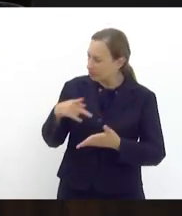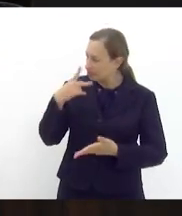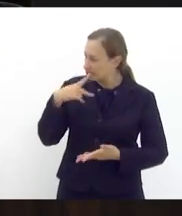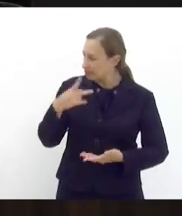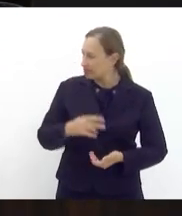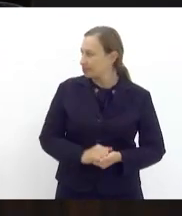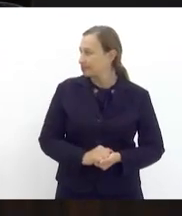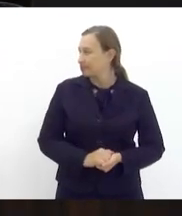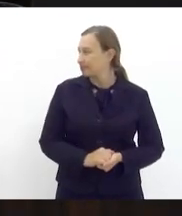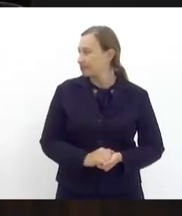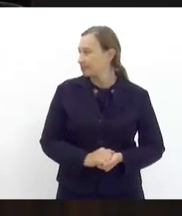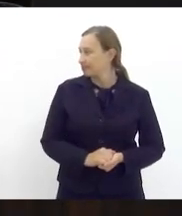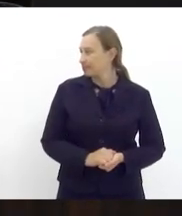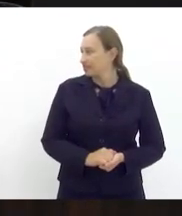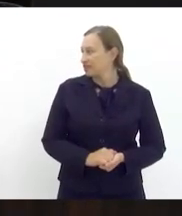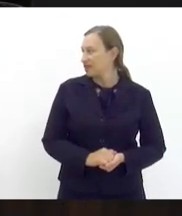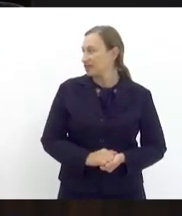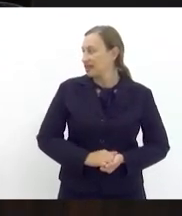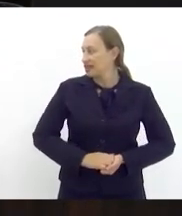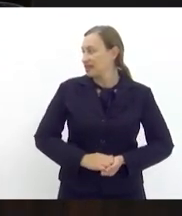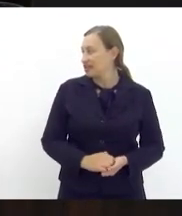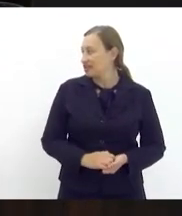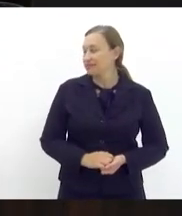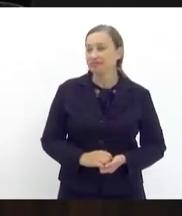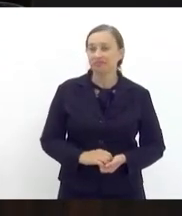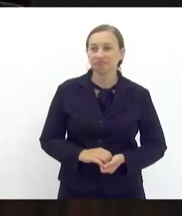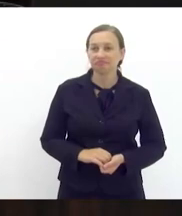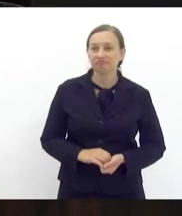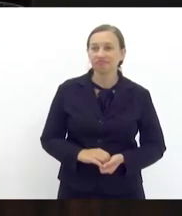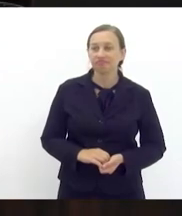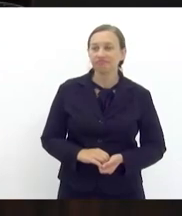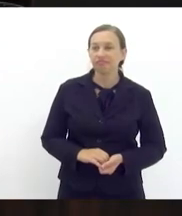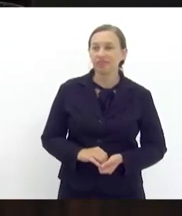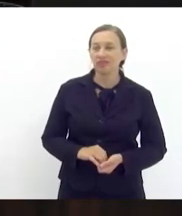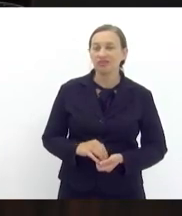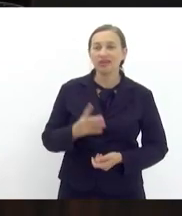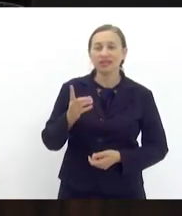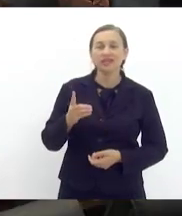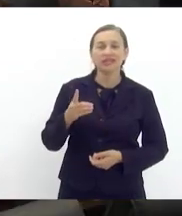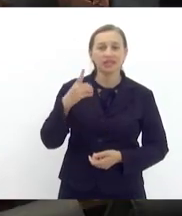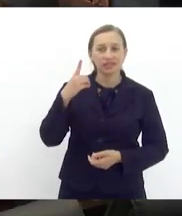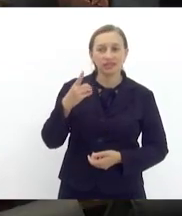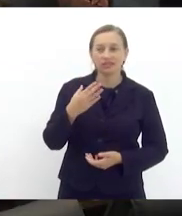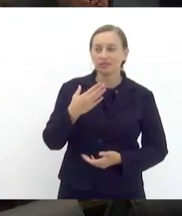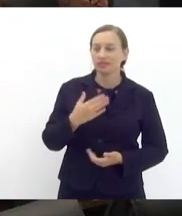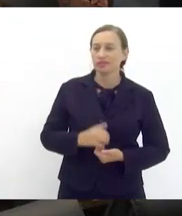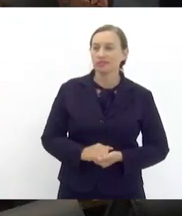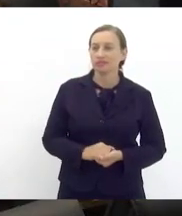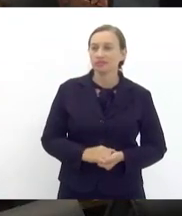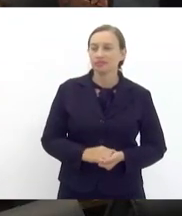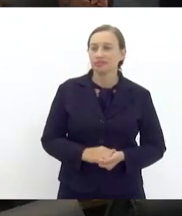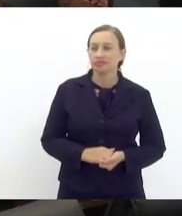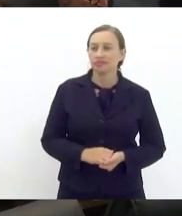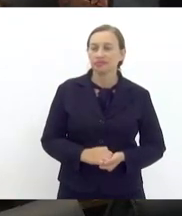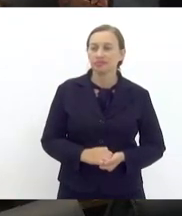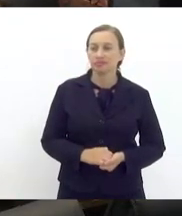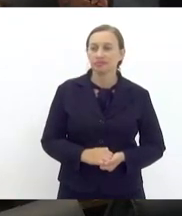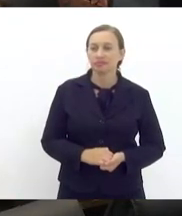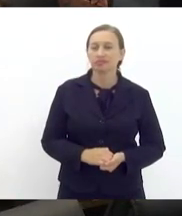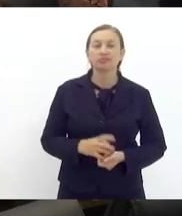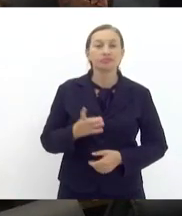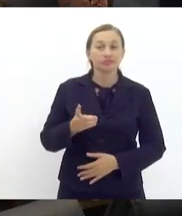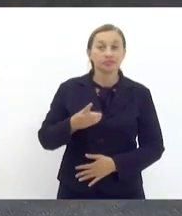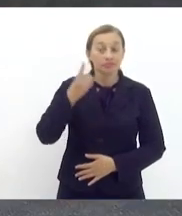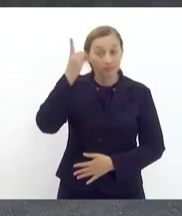a deputada pedir uma parte só peço que seja breve que o tempo da deputada já encerrou ela precisa concluir senhora presidenta minha companheira deputada Renata